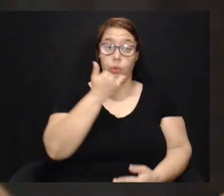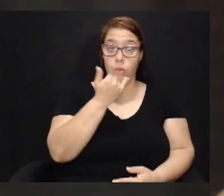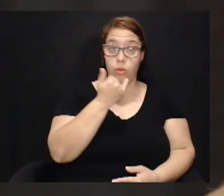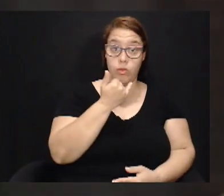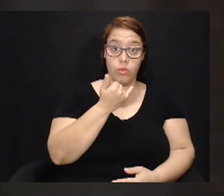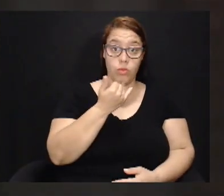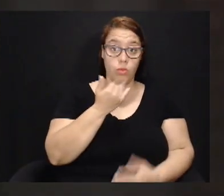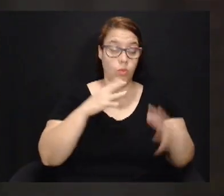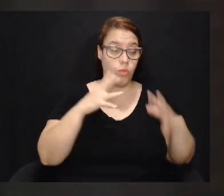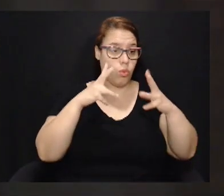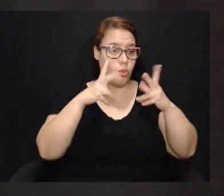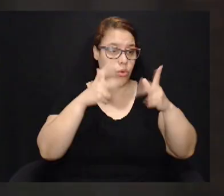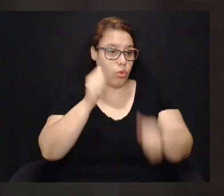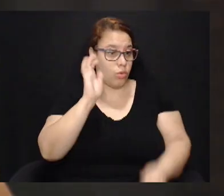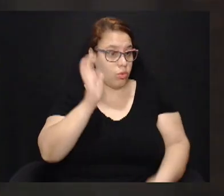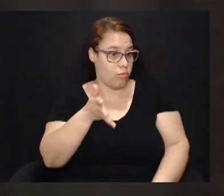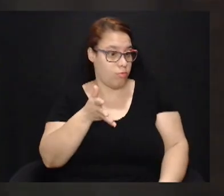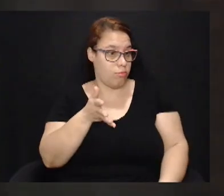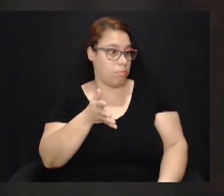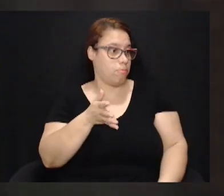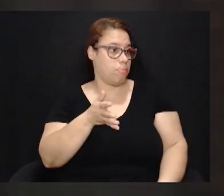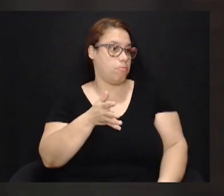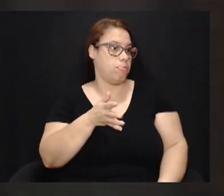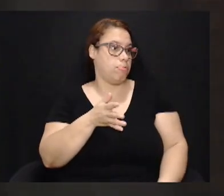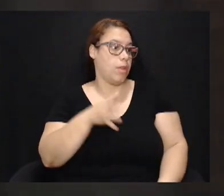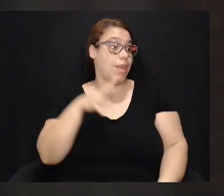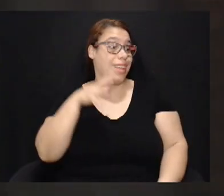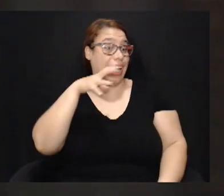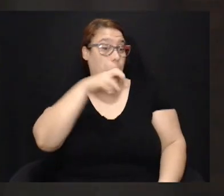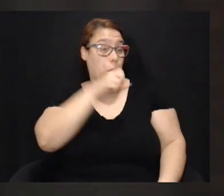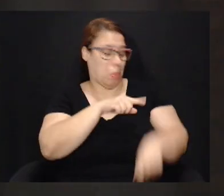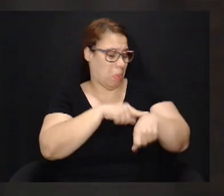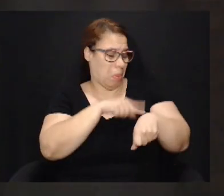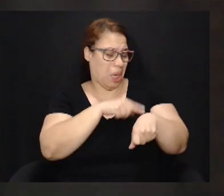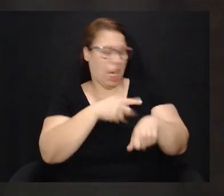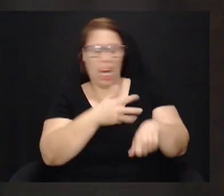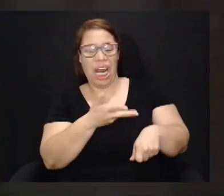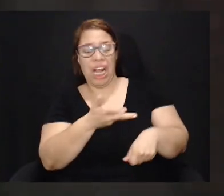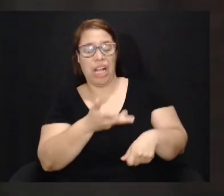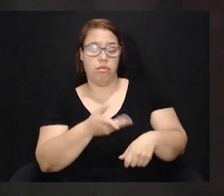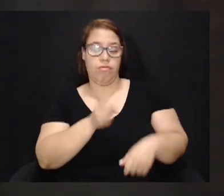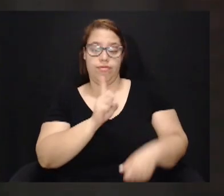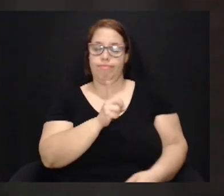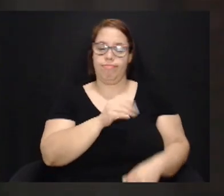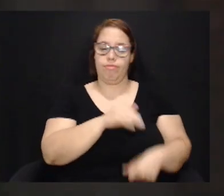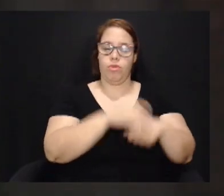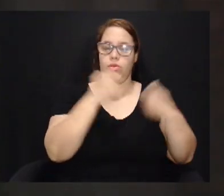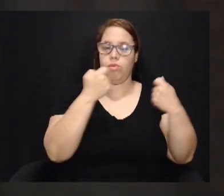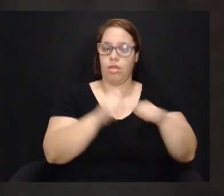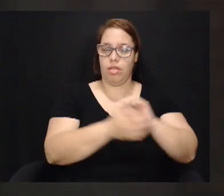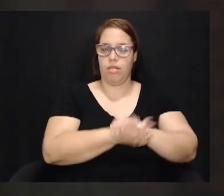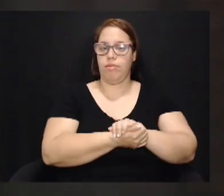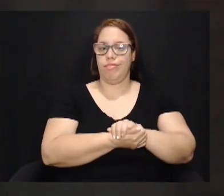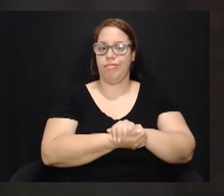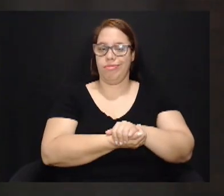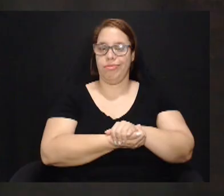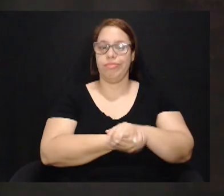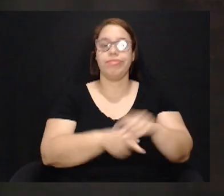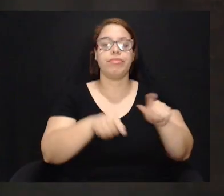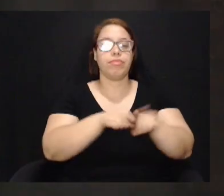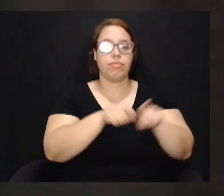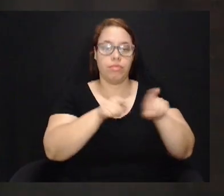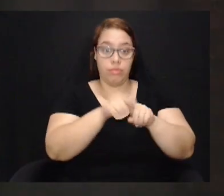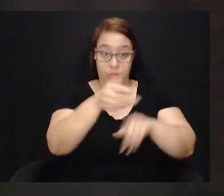uma vez, como se estivesse extremamente apressado e comendo mais do que o necessário, né? Então, isso também faz parte do você